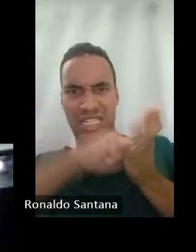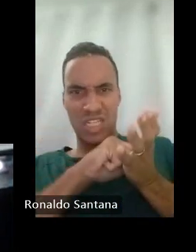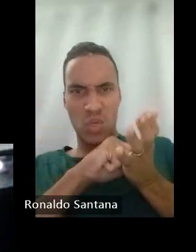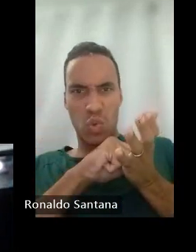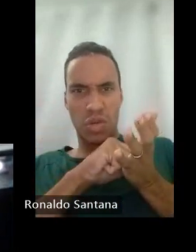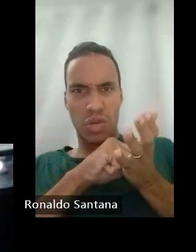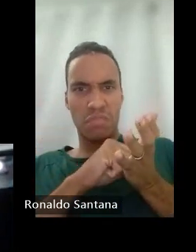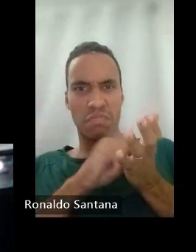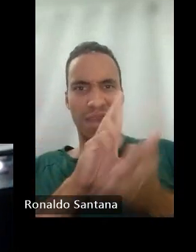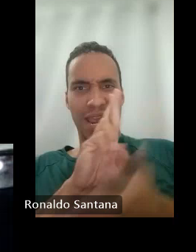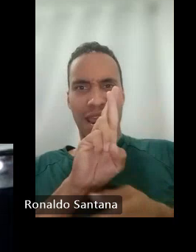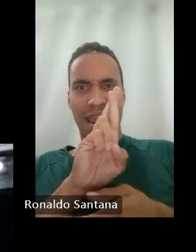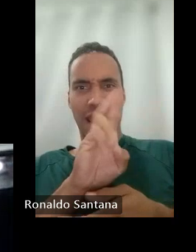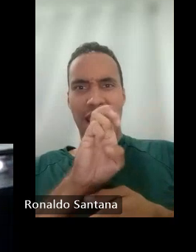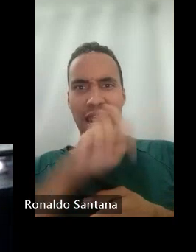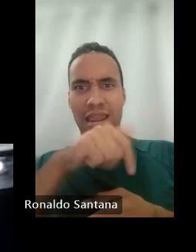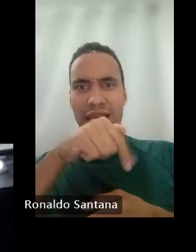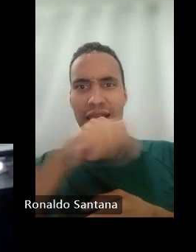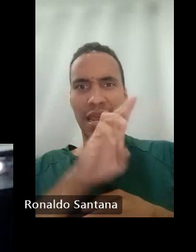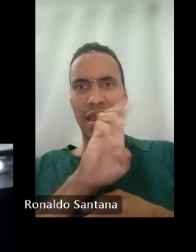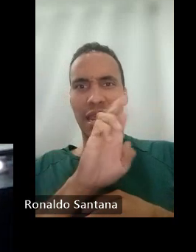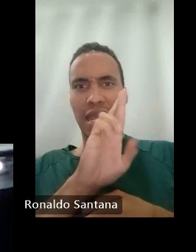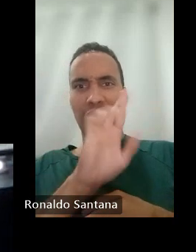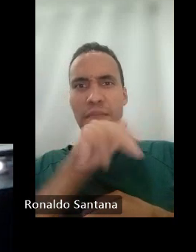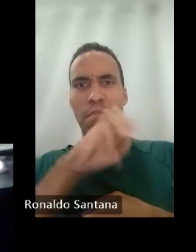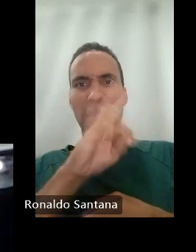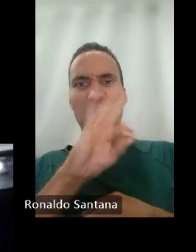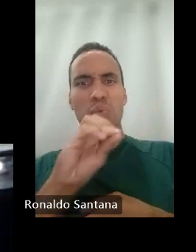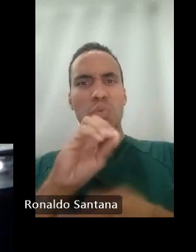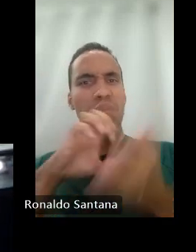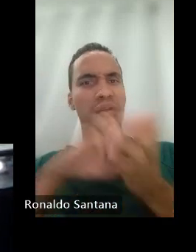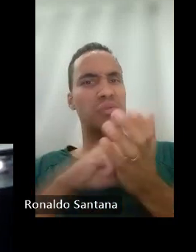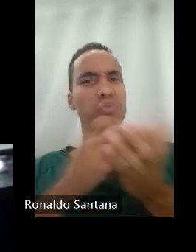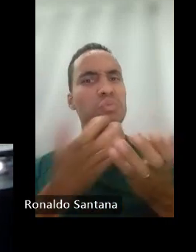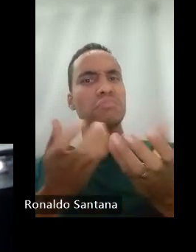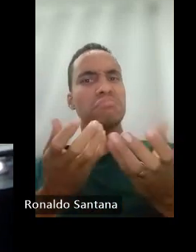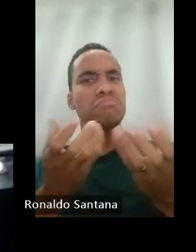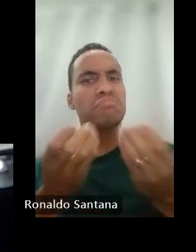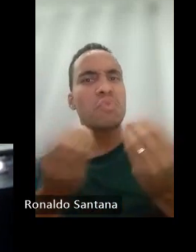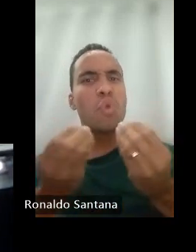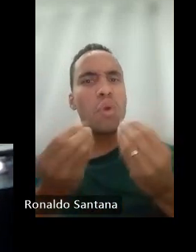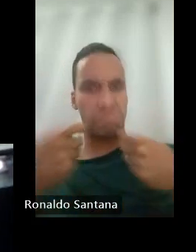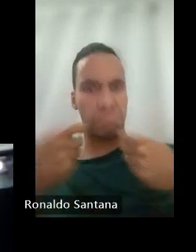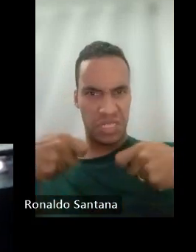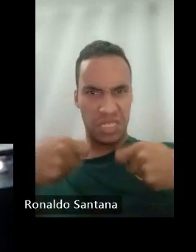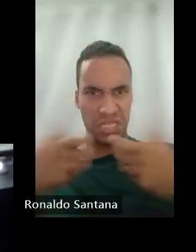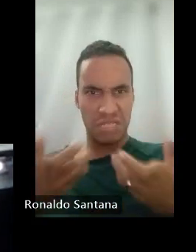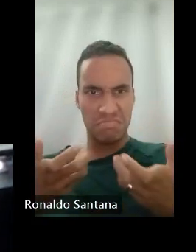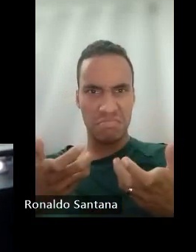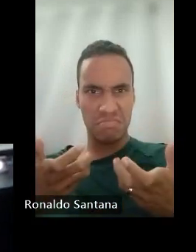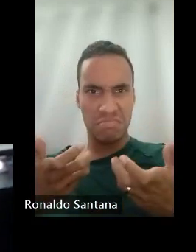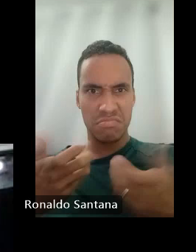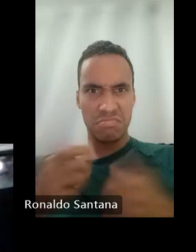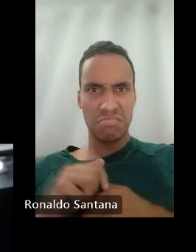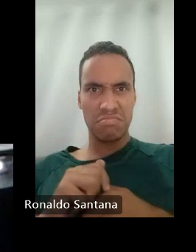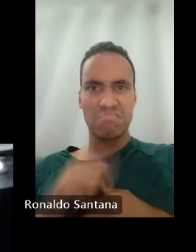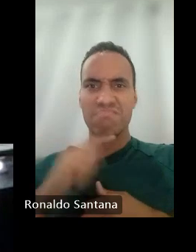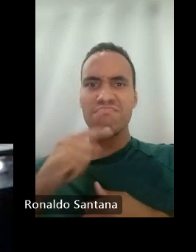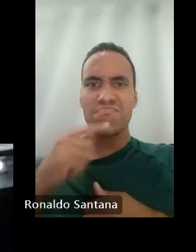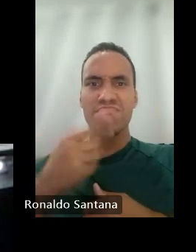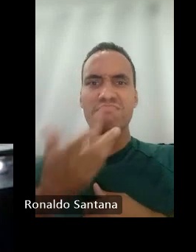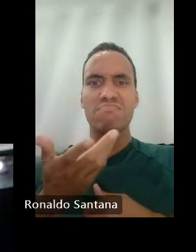isso. Eu já preciso reservar, já fazer aquele requerimento? O que que eu preciso